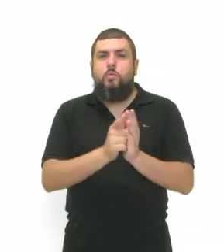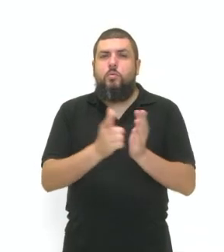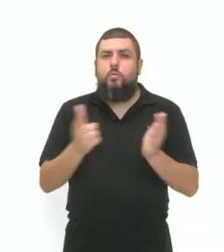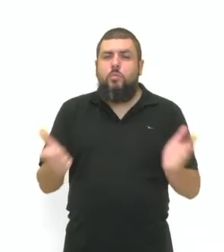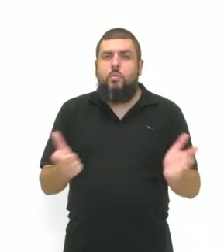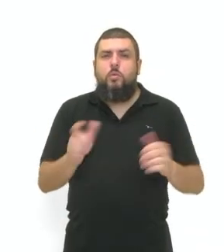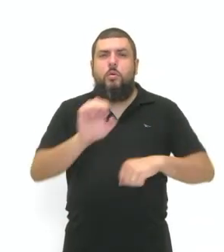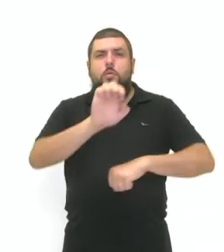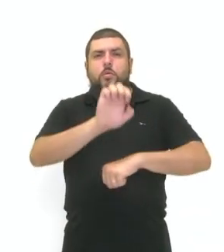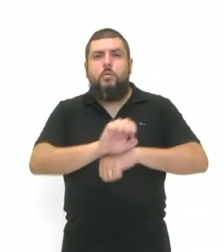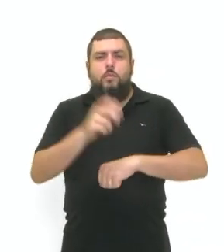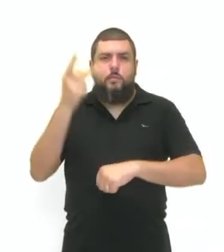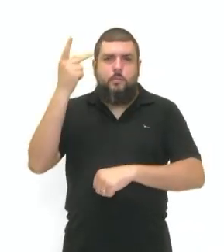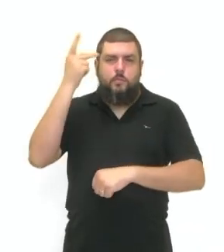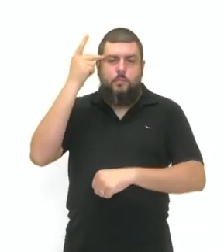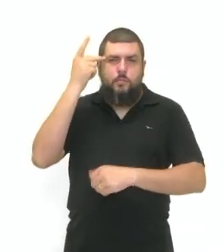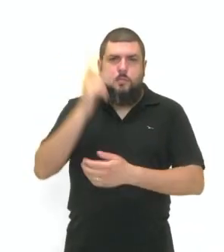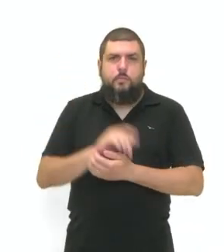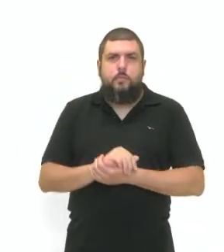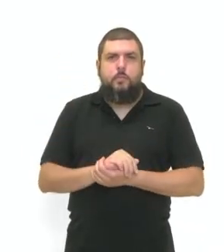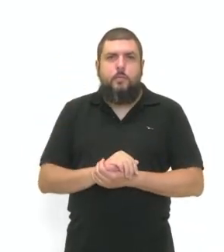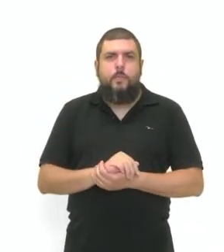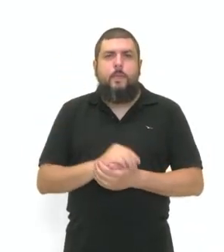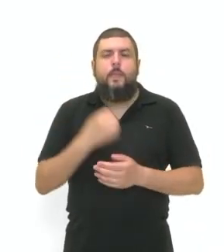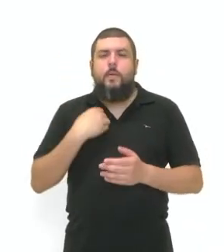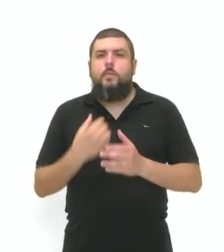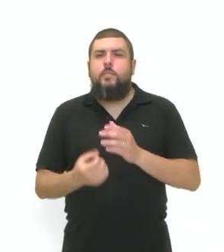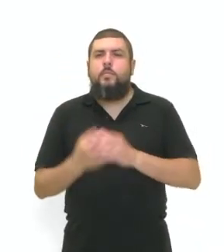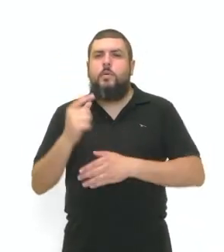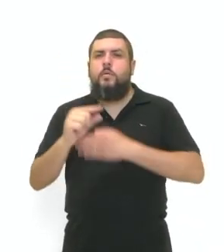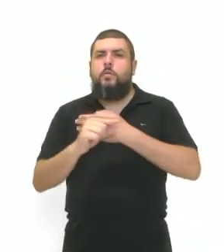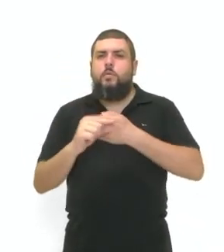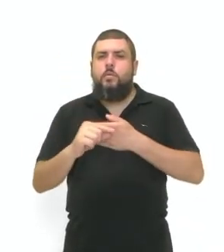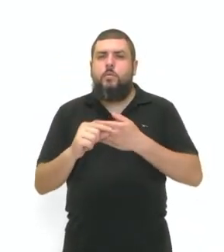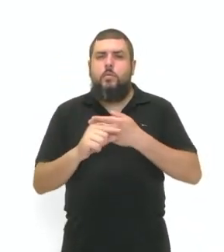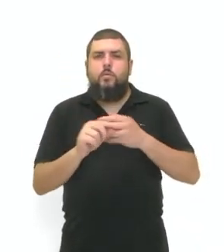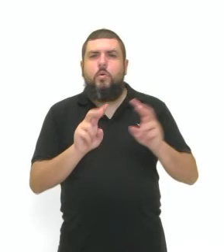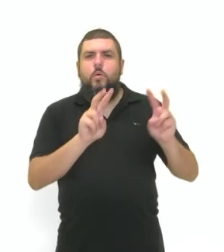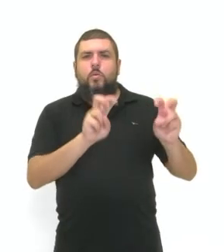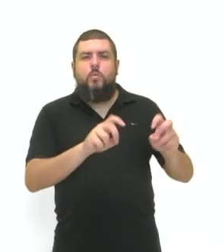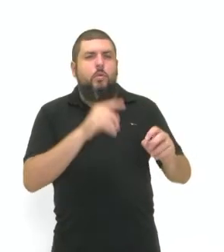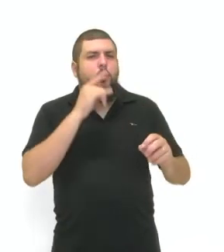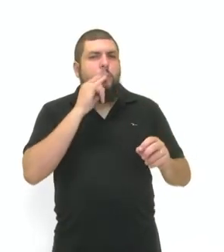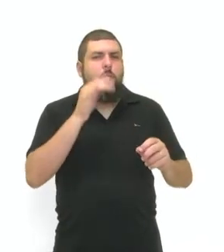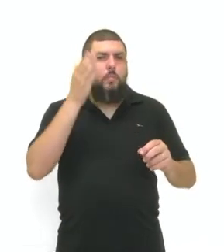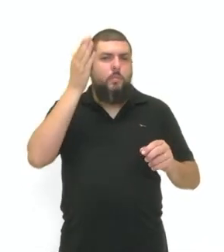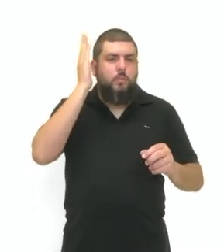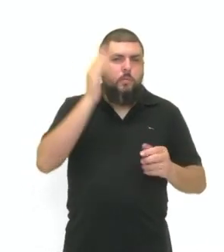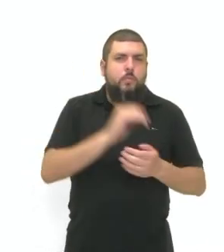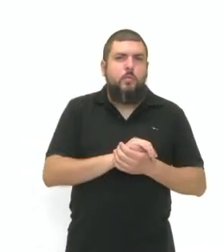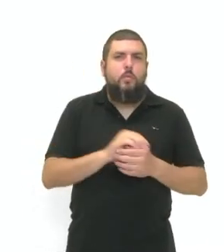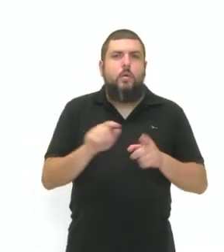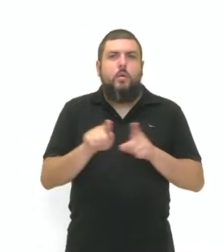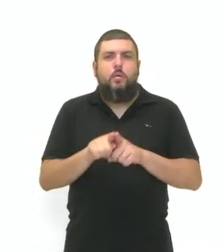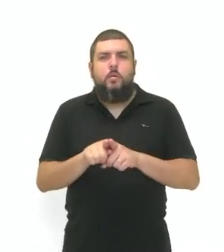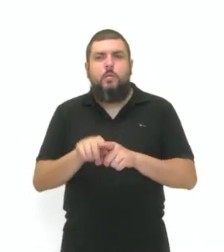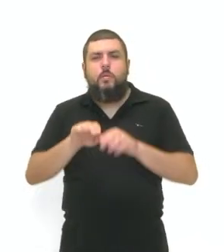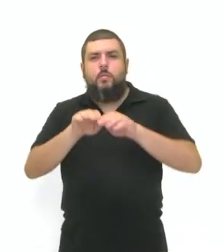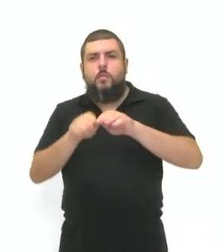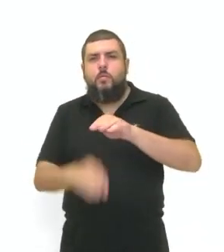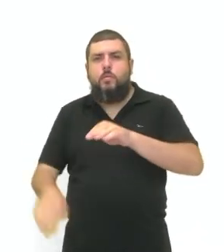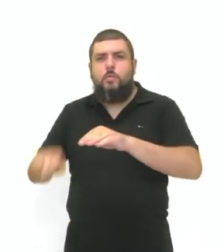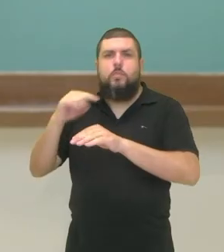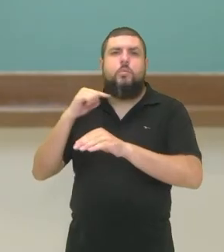e autor de O Pai dos Burros e o Santo Sujo, A Vida de Jaime Ovalle, entre outros